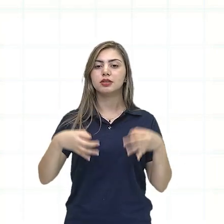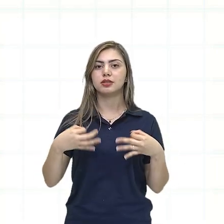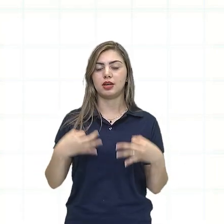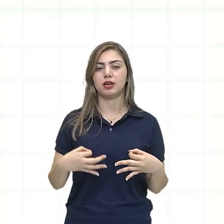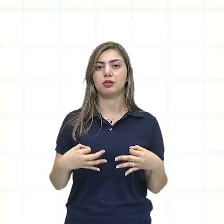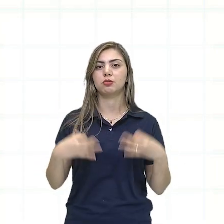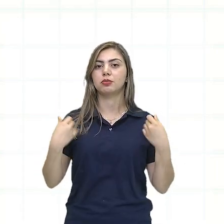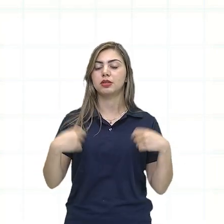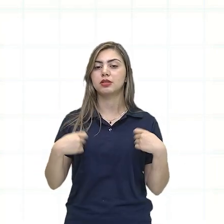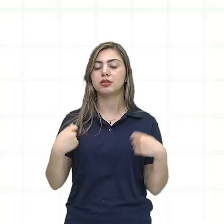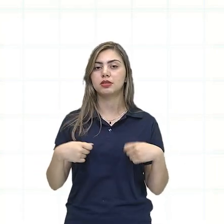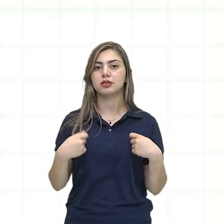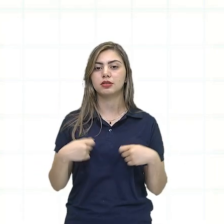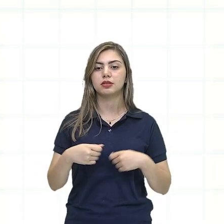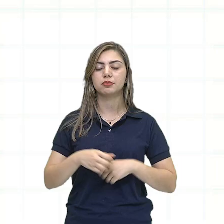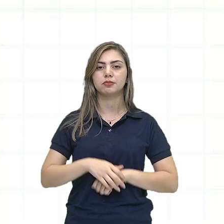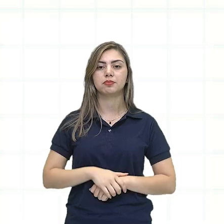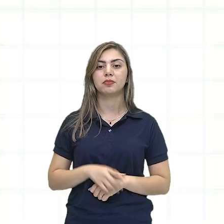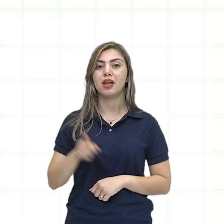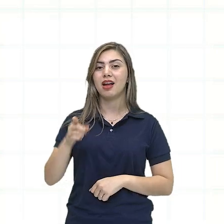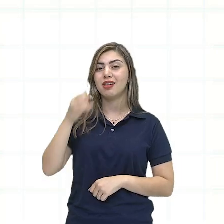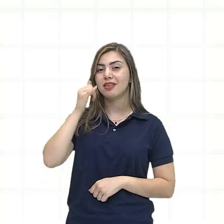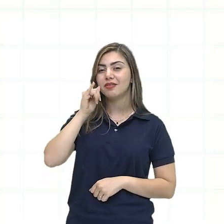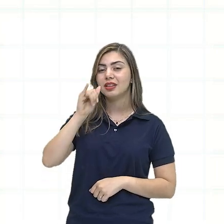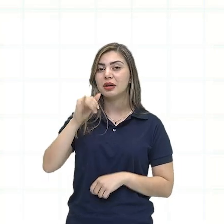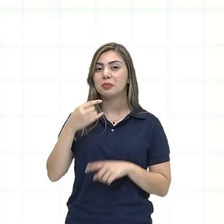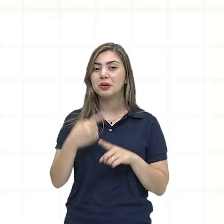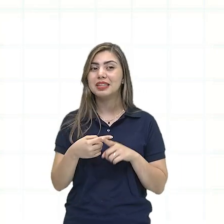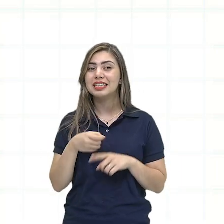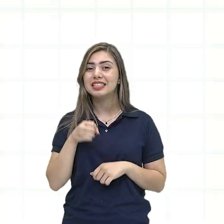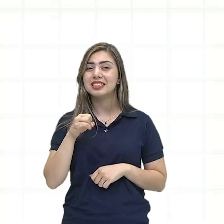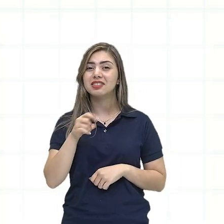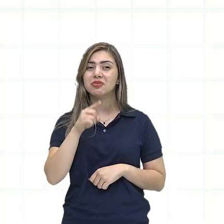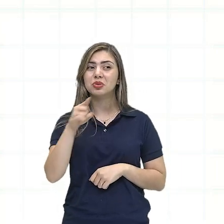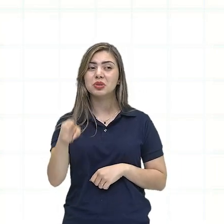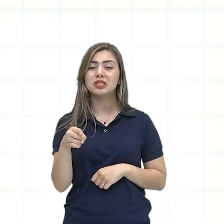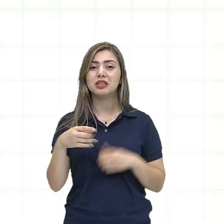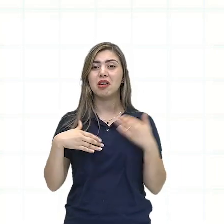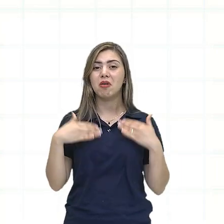não habituá-la a ficar dessa forma. Porque, senão, você vai